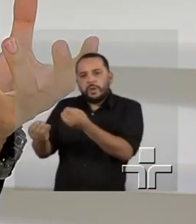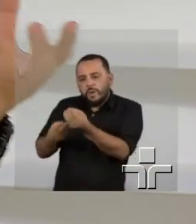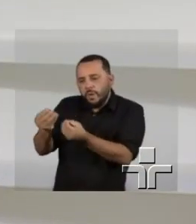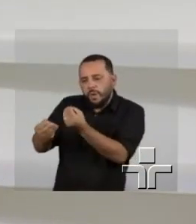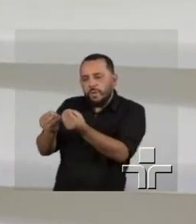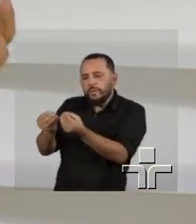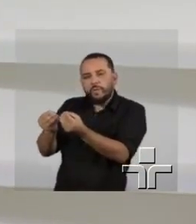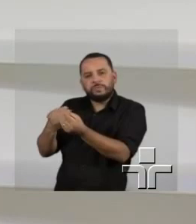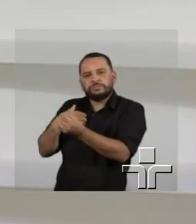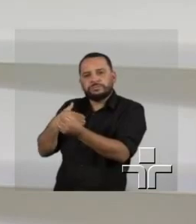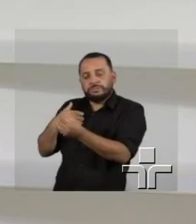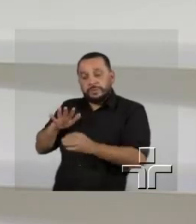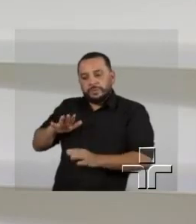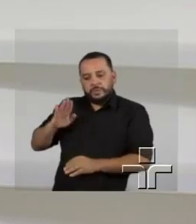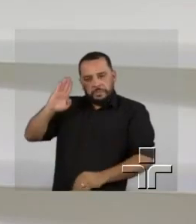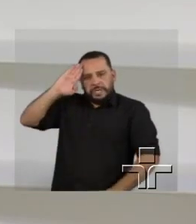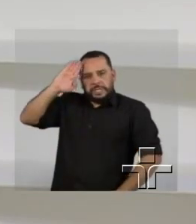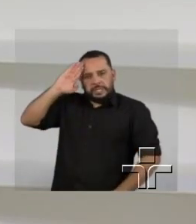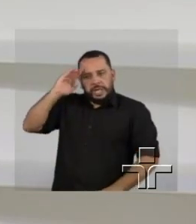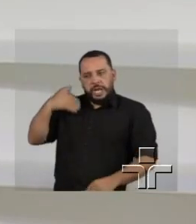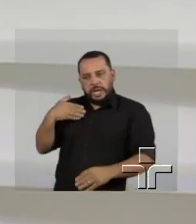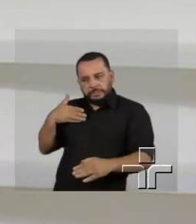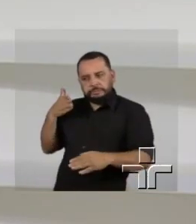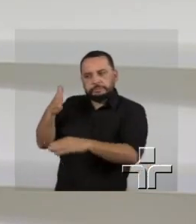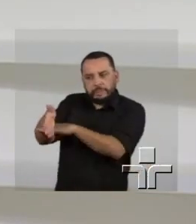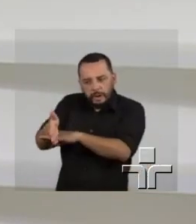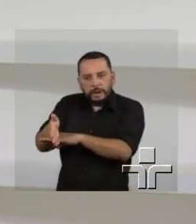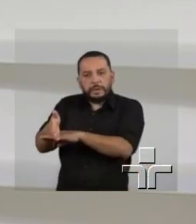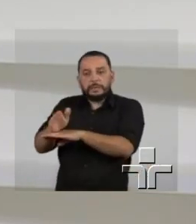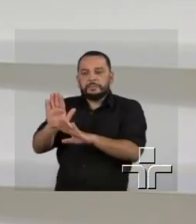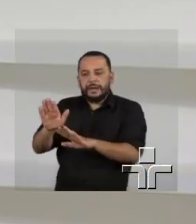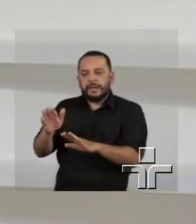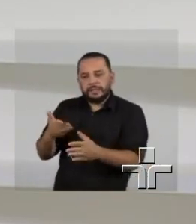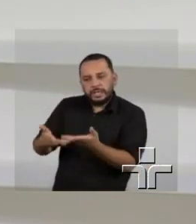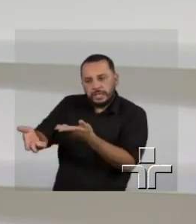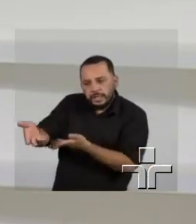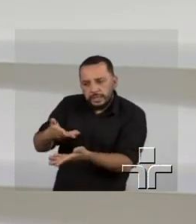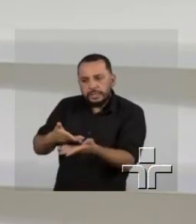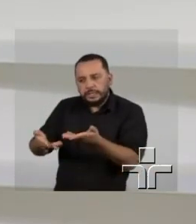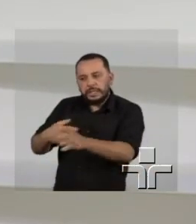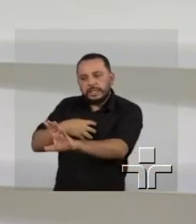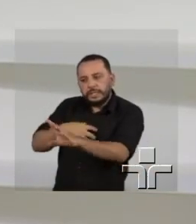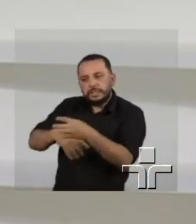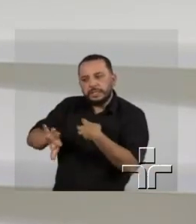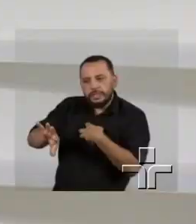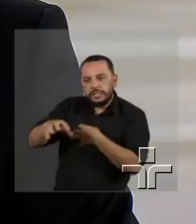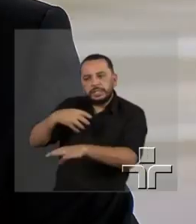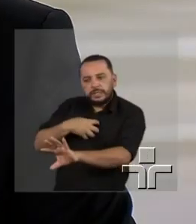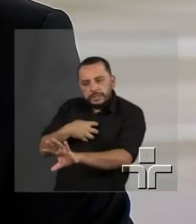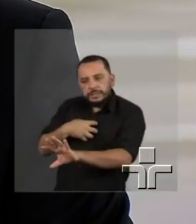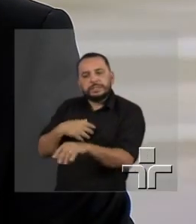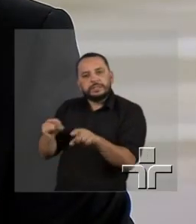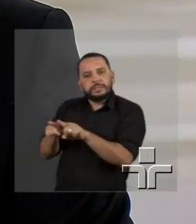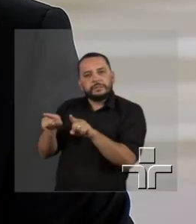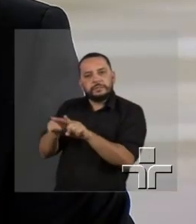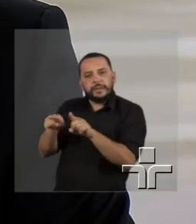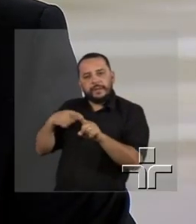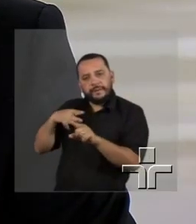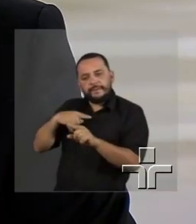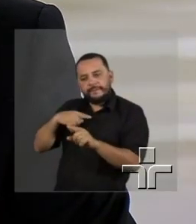existe corrupção que não seja crime organizado. No caso do Rio de Janeiro específico que você mencionou, começava no Palácio Guanabara. O